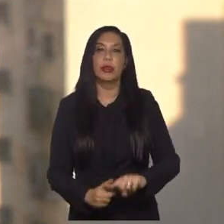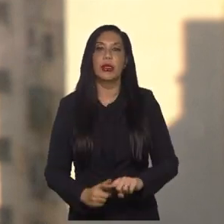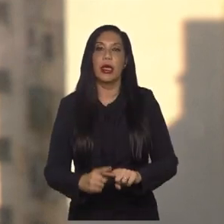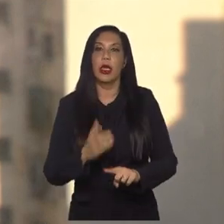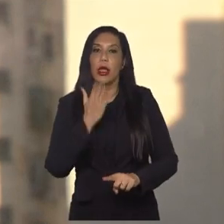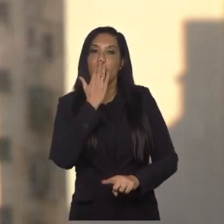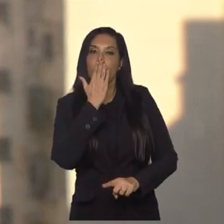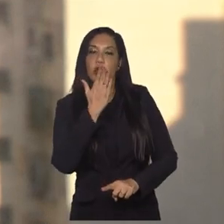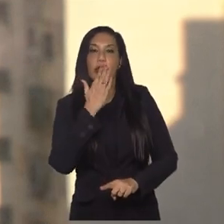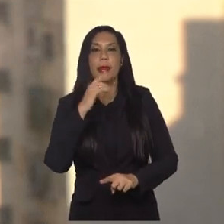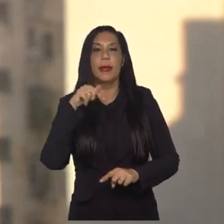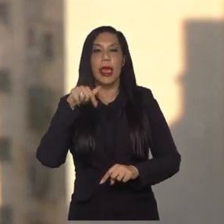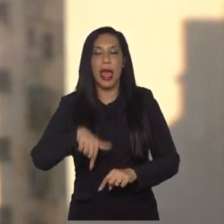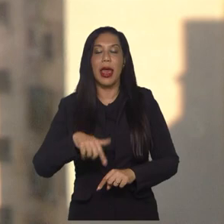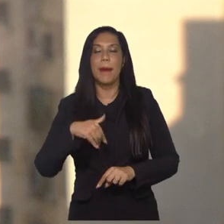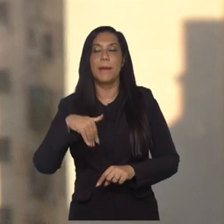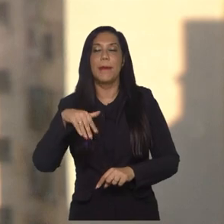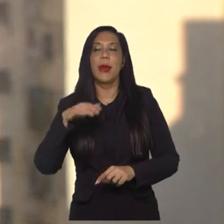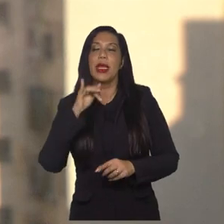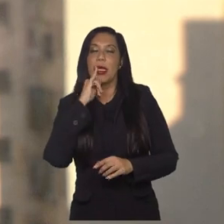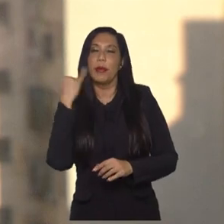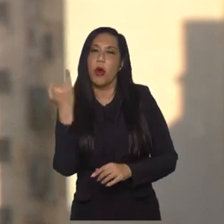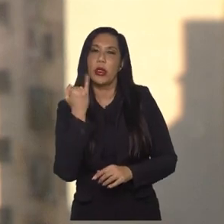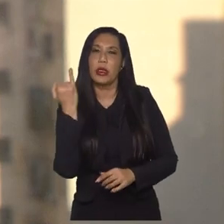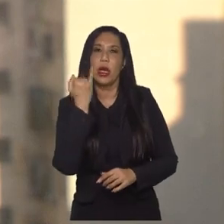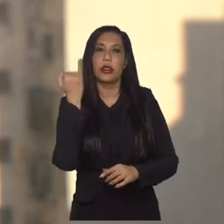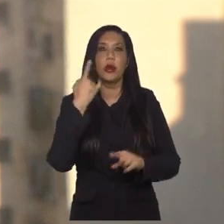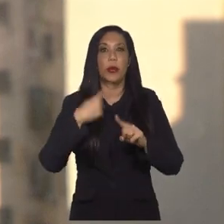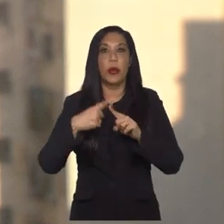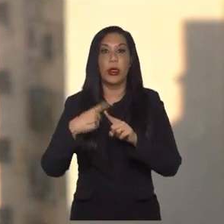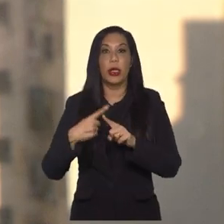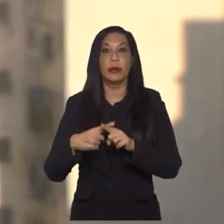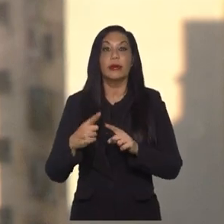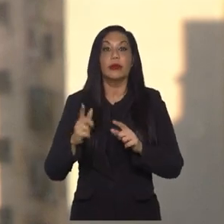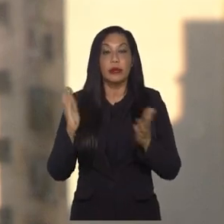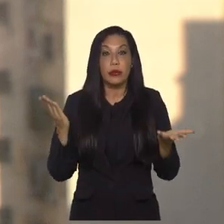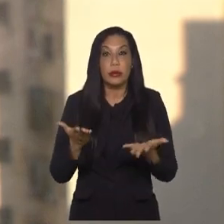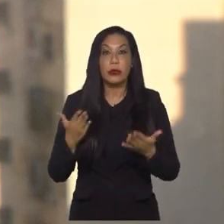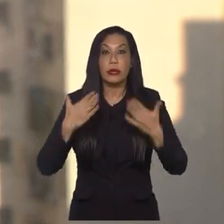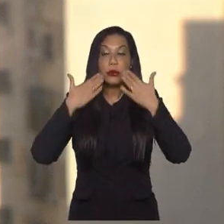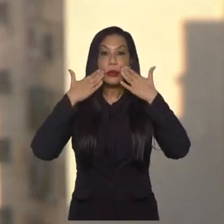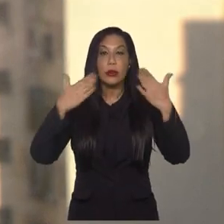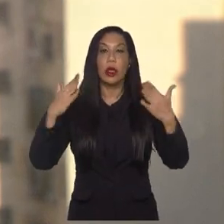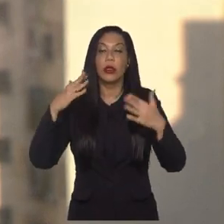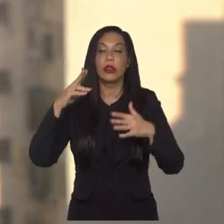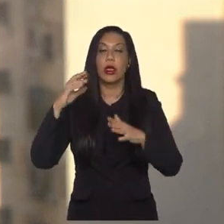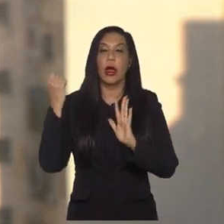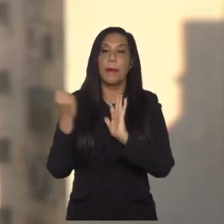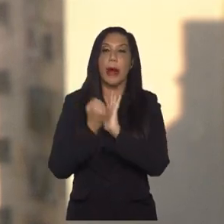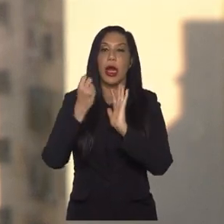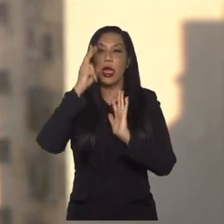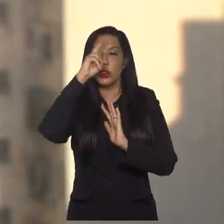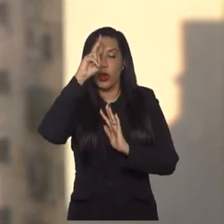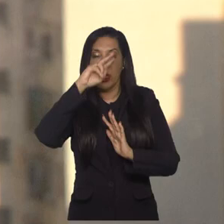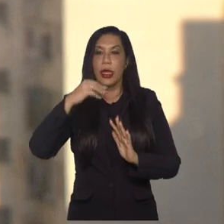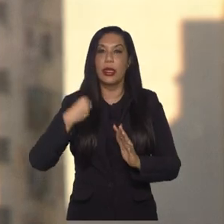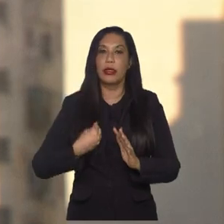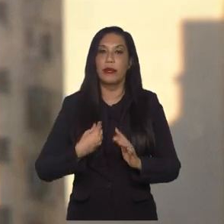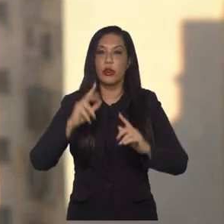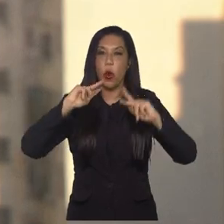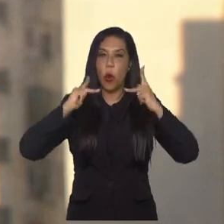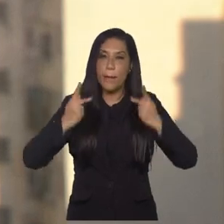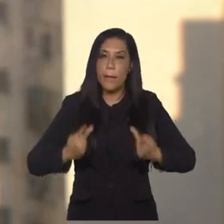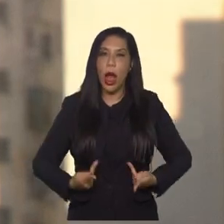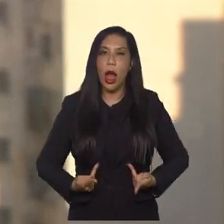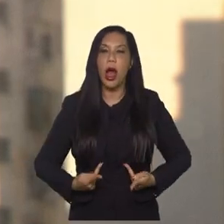mais do que qualquer outra seleção, porque elas provavelmente estão levando esse histórico, tem a questão humana,